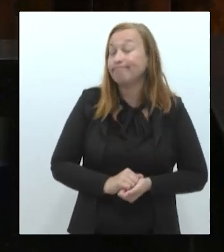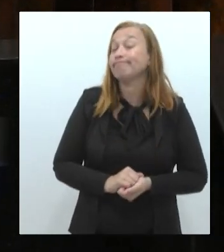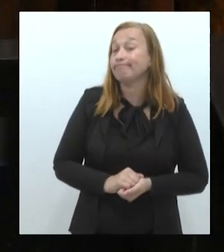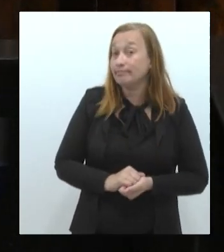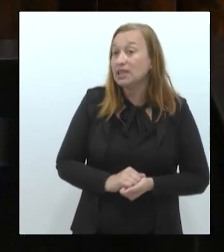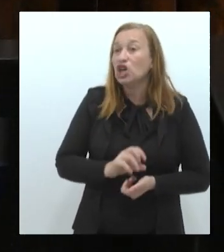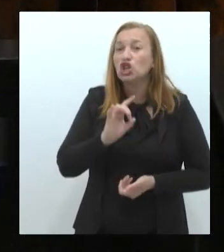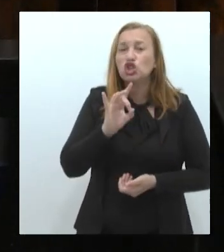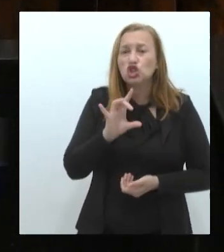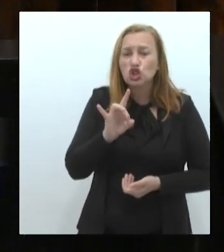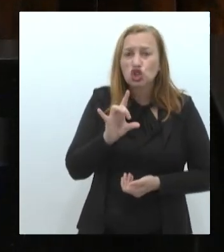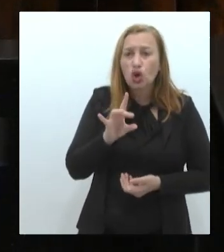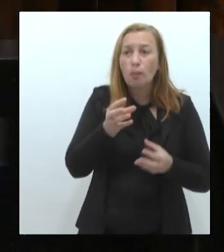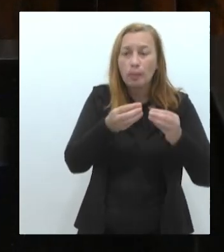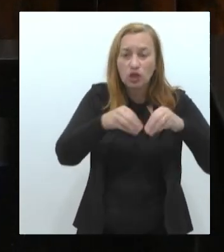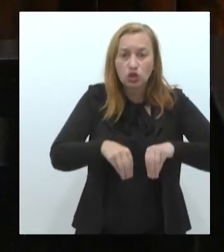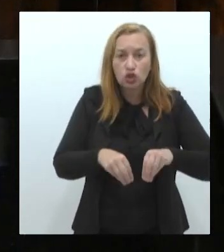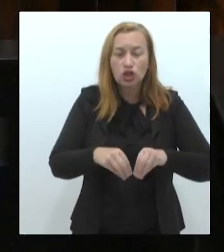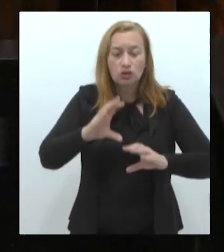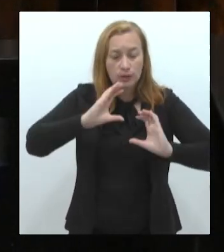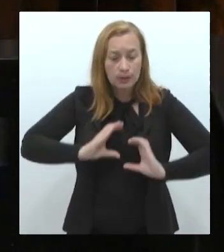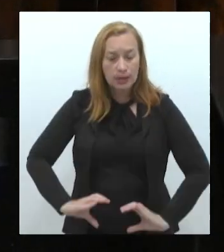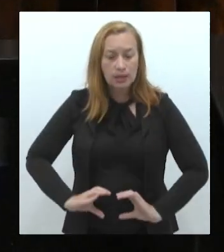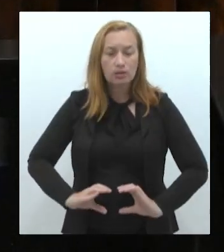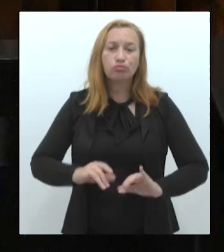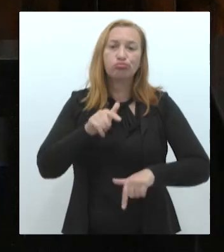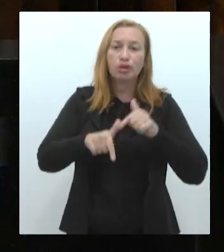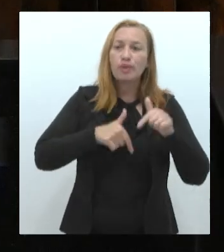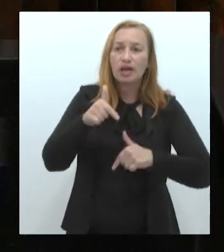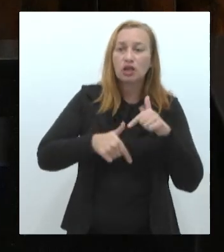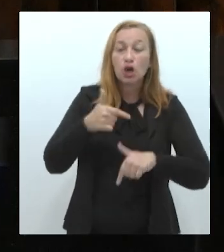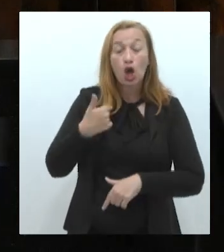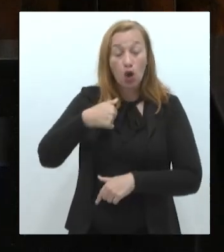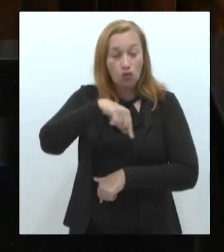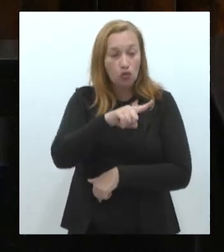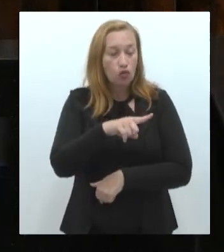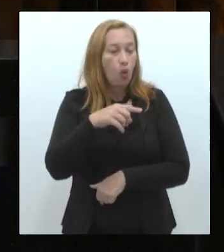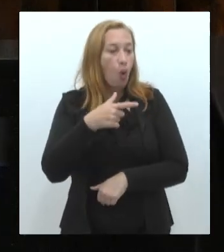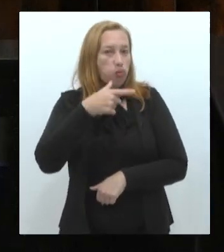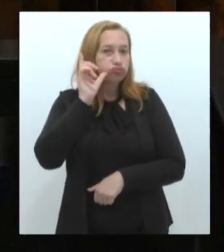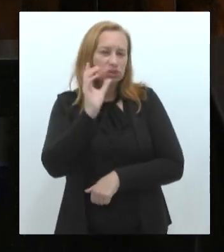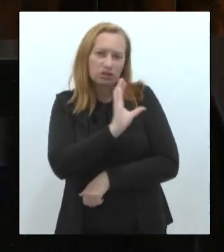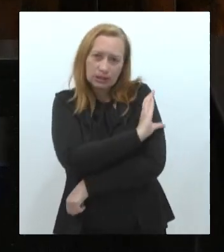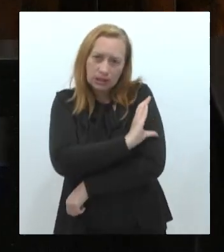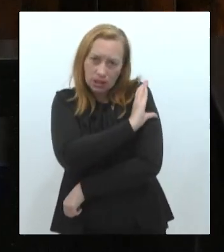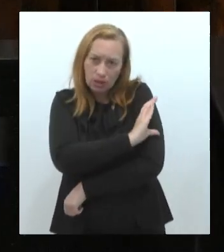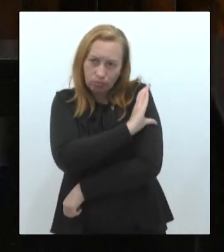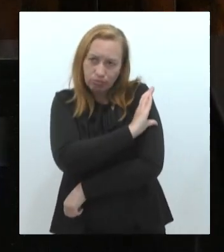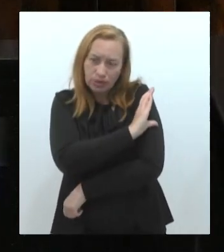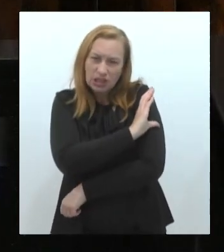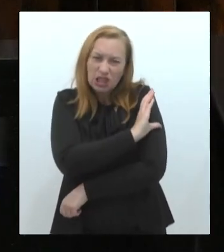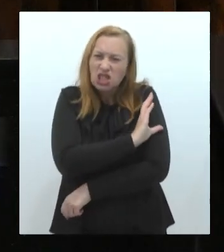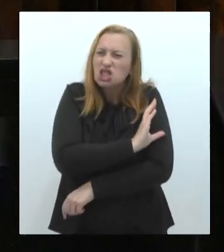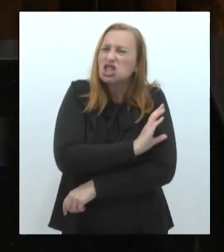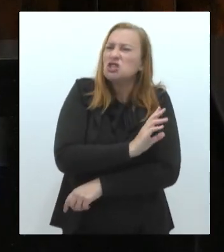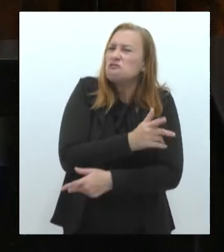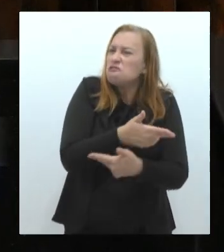que só lesa o cidadão trabalhador. Eu estive em Campos ontem e diversos